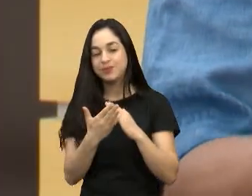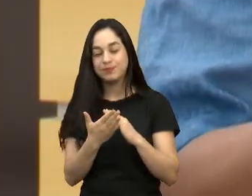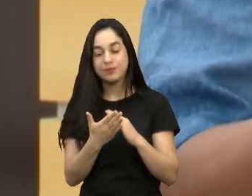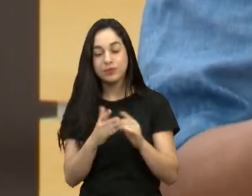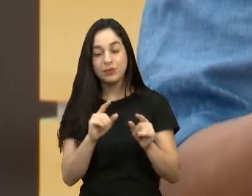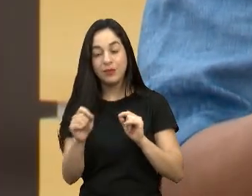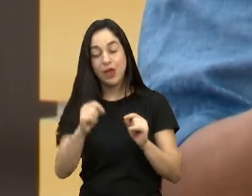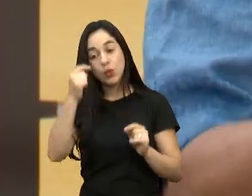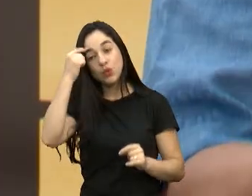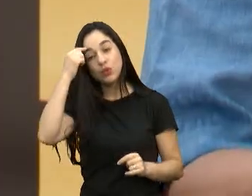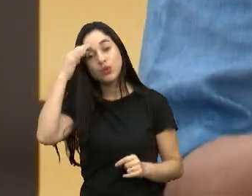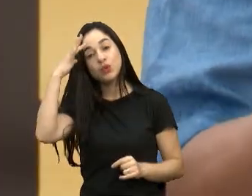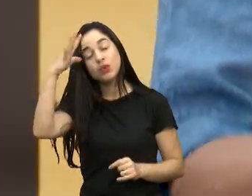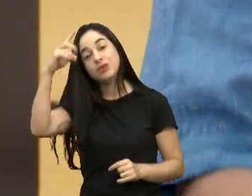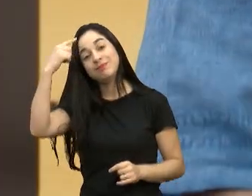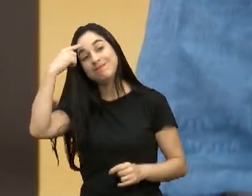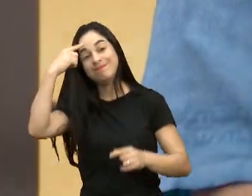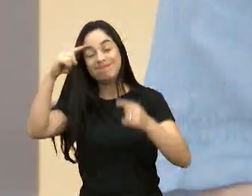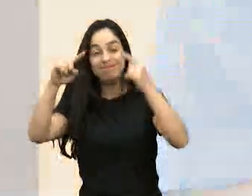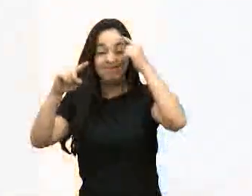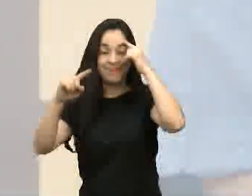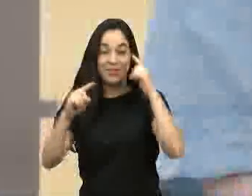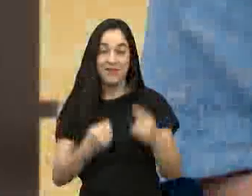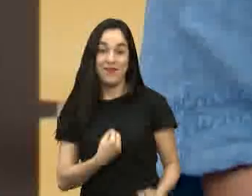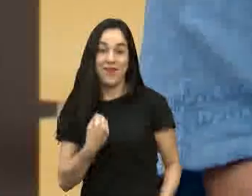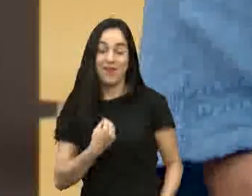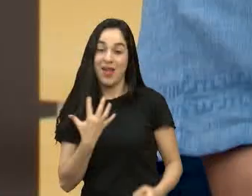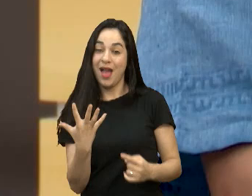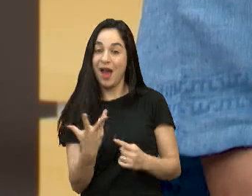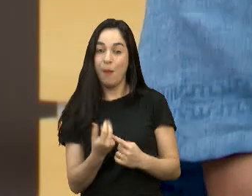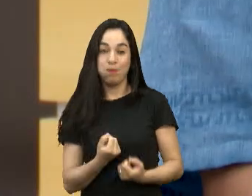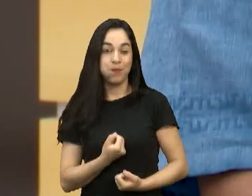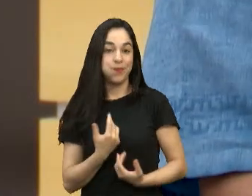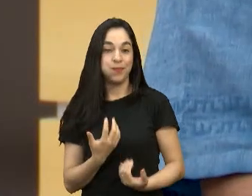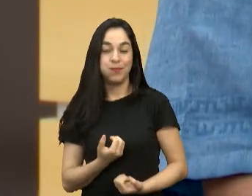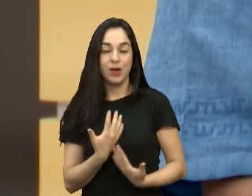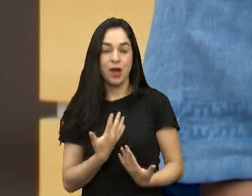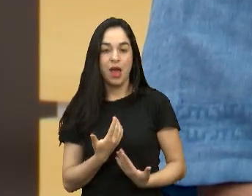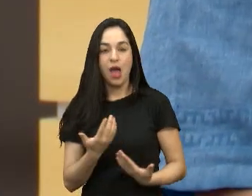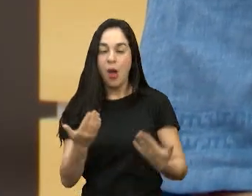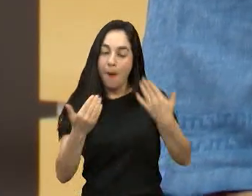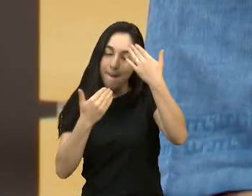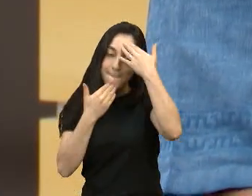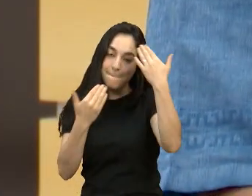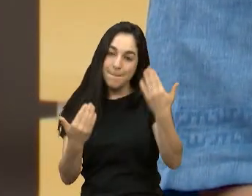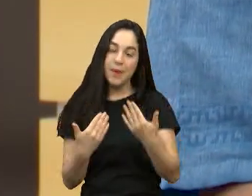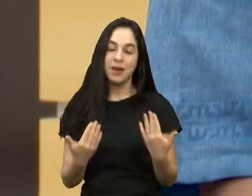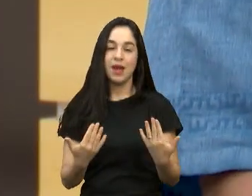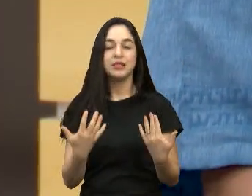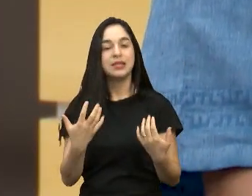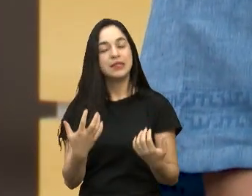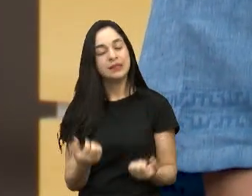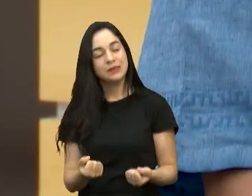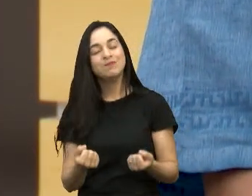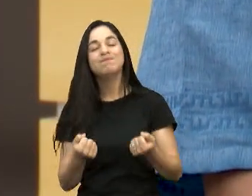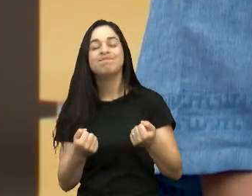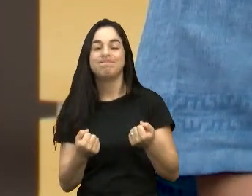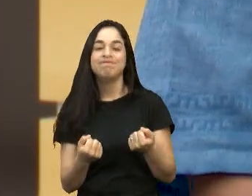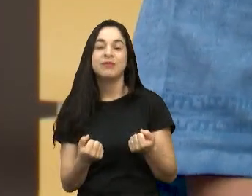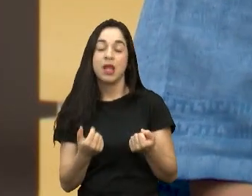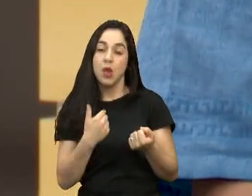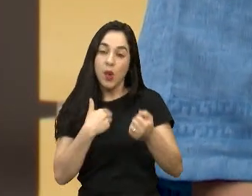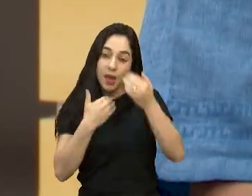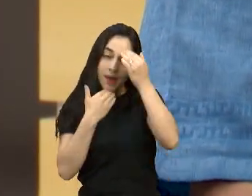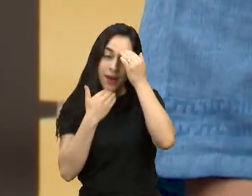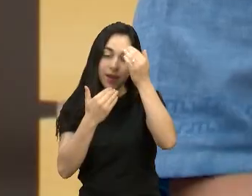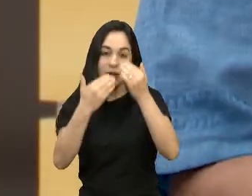foi o sonhar, vibrar e viver a arte. Essa homenagem eu recebo ela com muita gratidão, né? Para